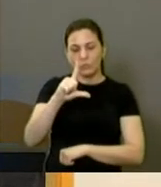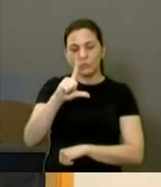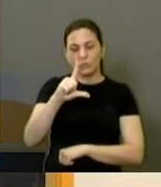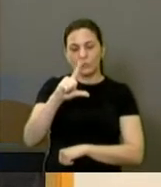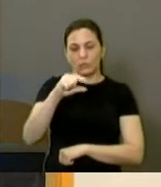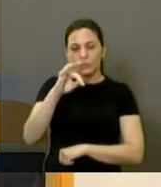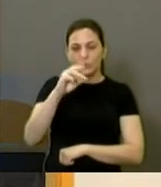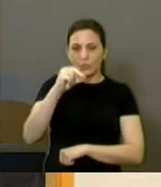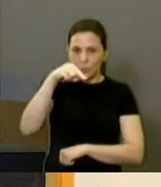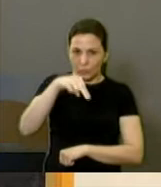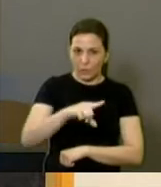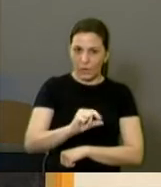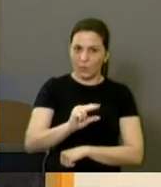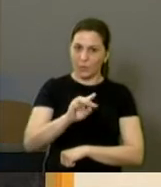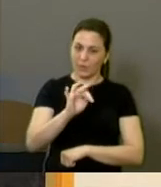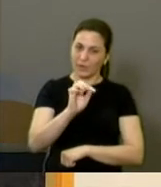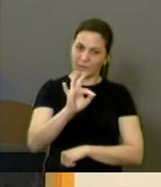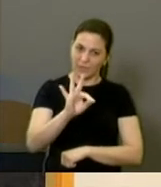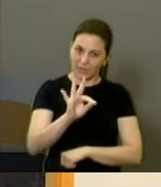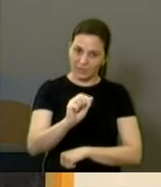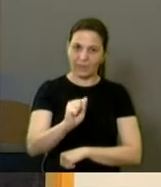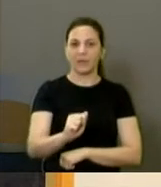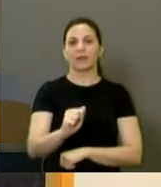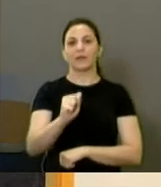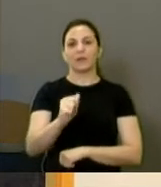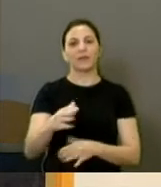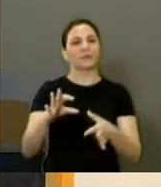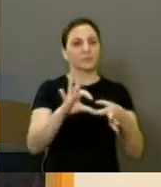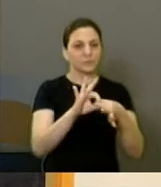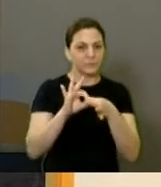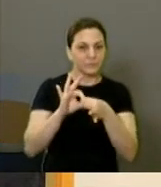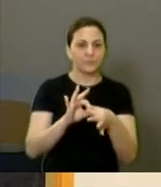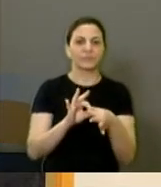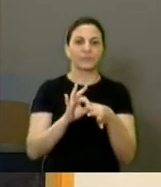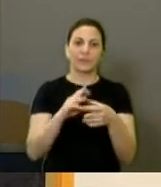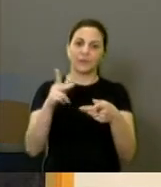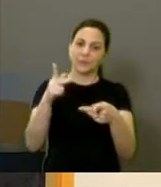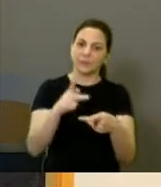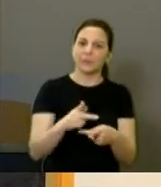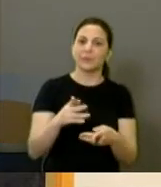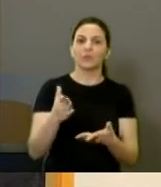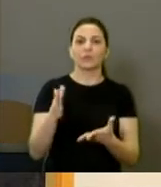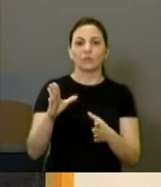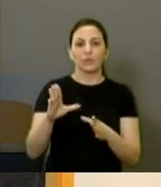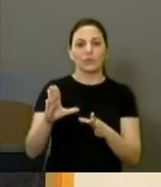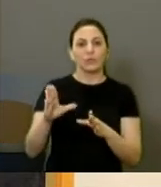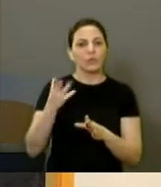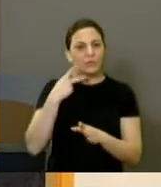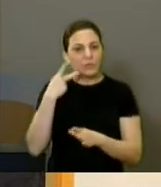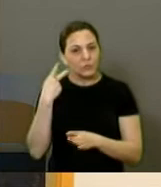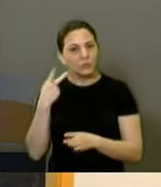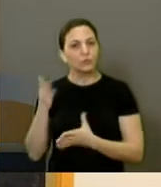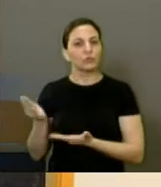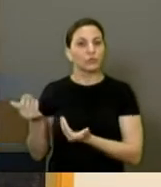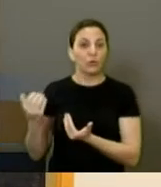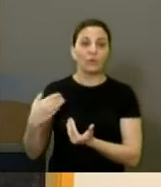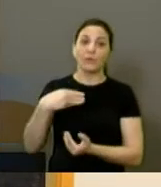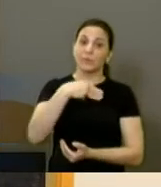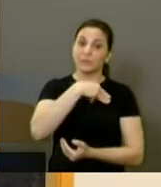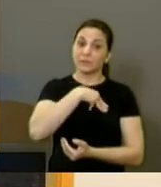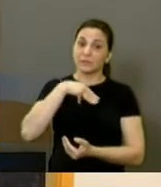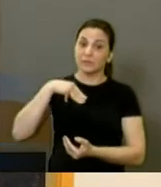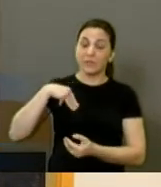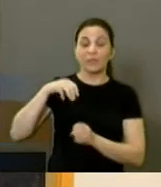nosso parceiro aqui no Parlamento Jovem, que também foi convidado pelo Ministério da Educação para um grupo especial que